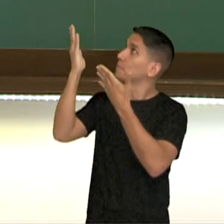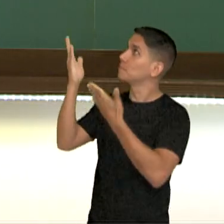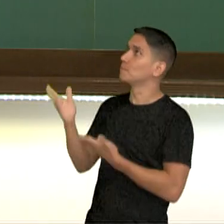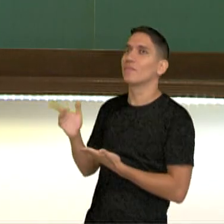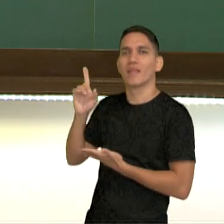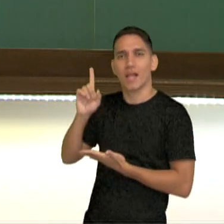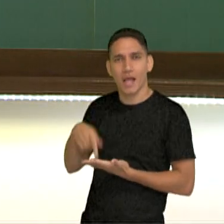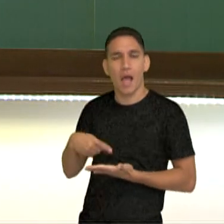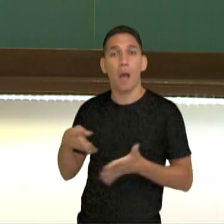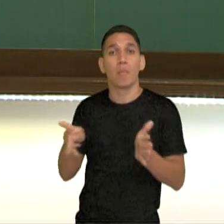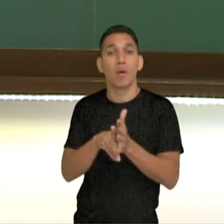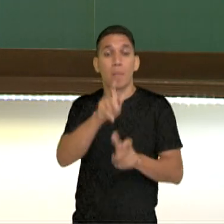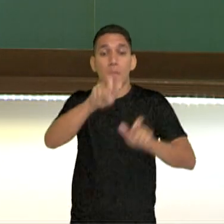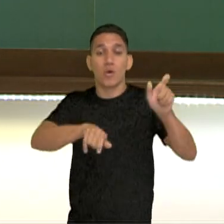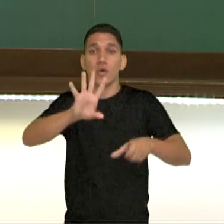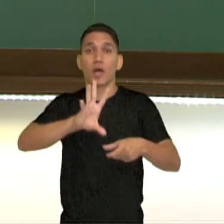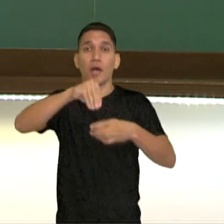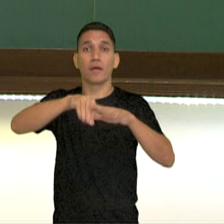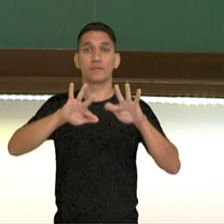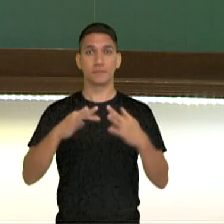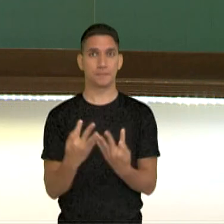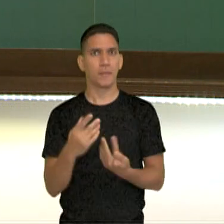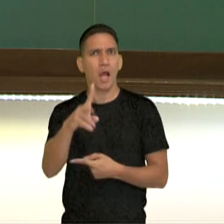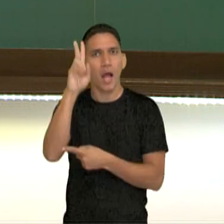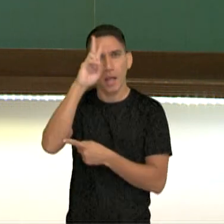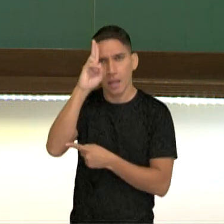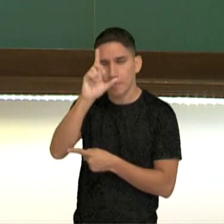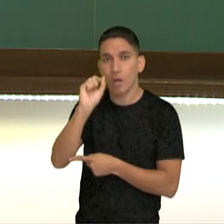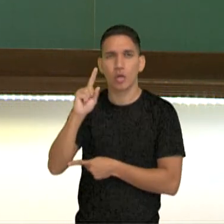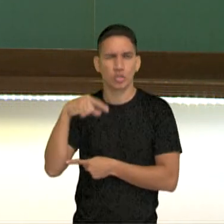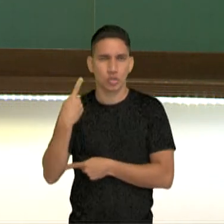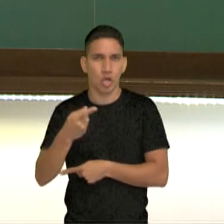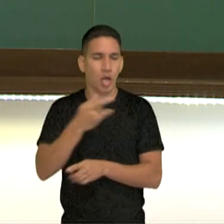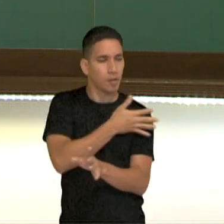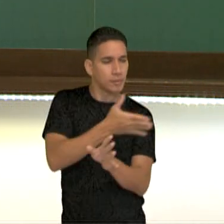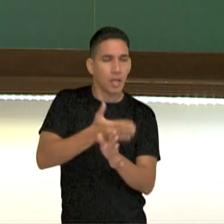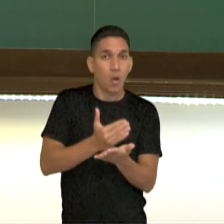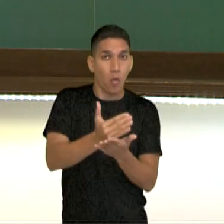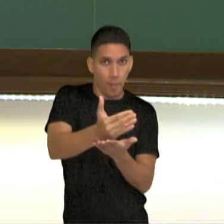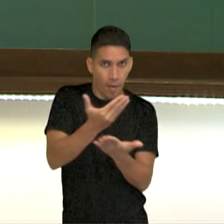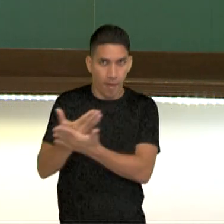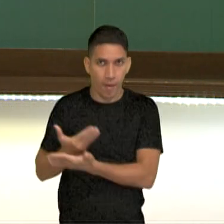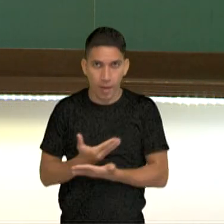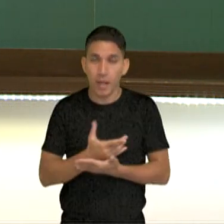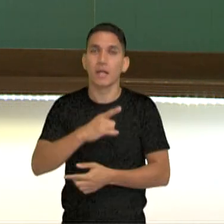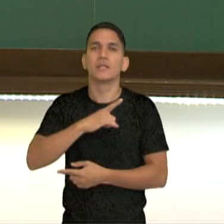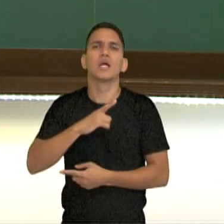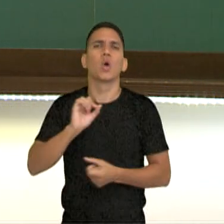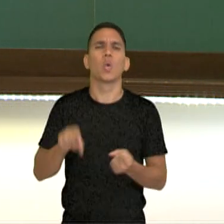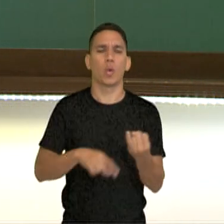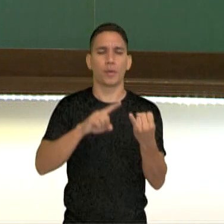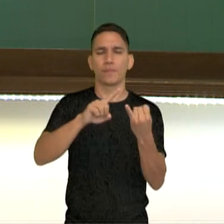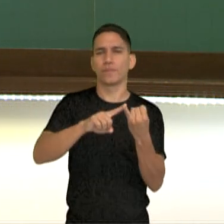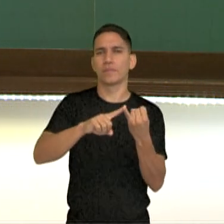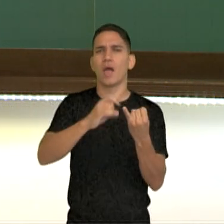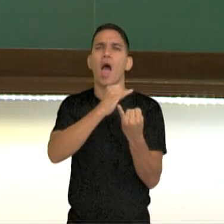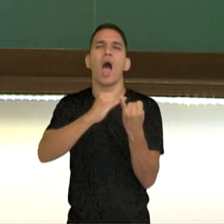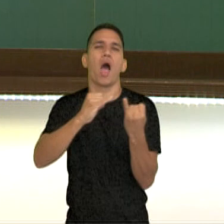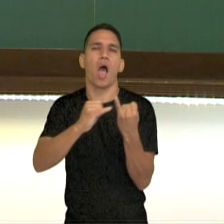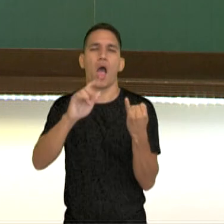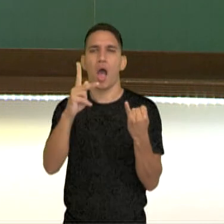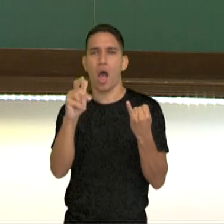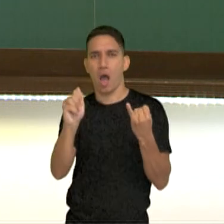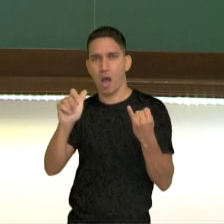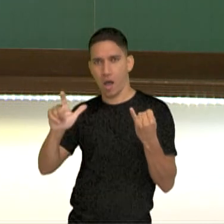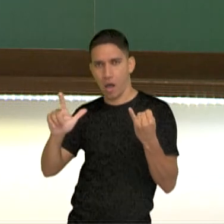as family members. Lembra que nós vimos ali no começo da aula que aí nós temos o half, o step,